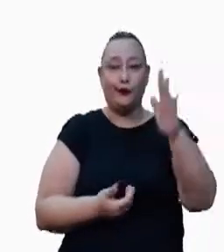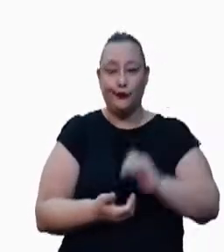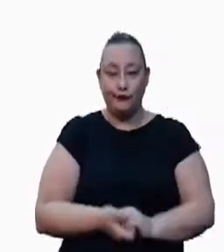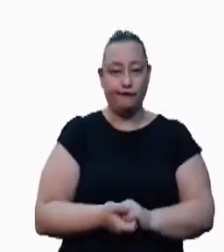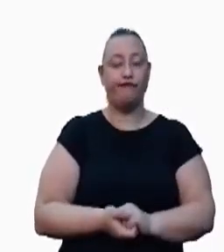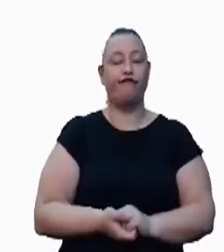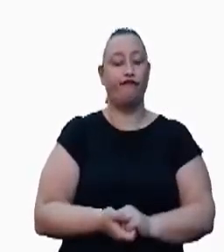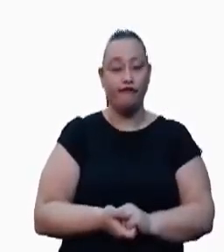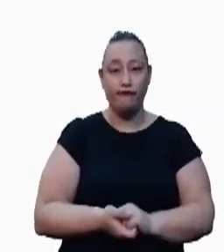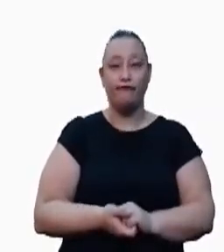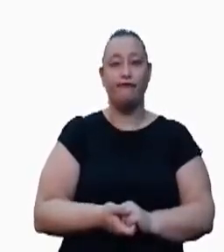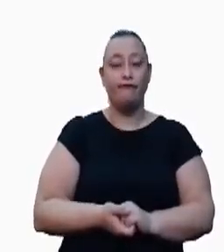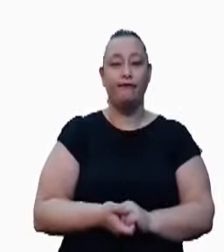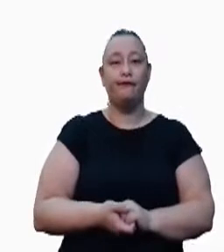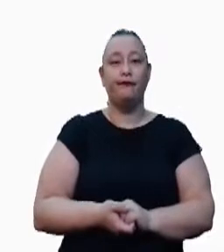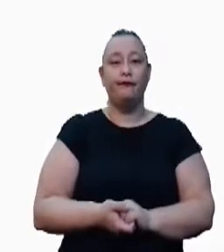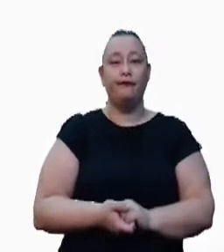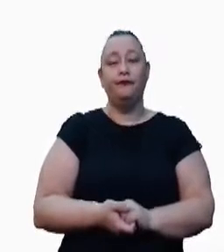caro,